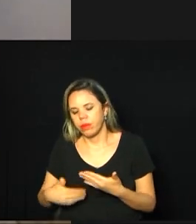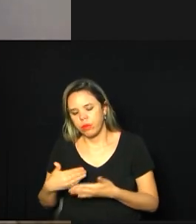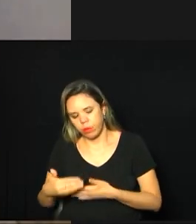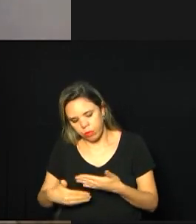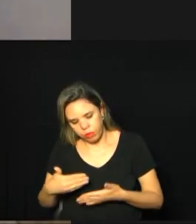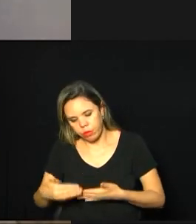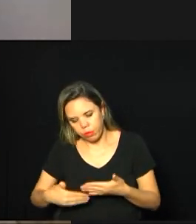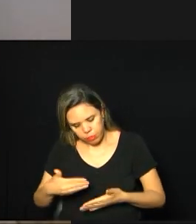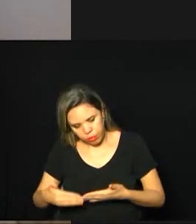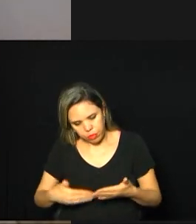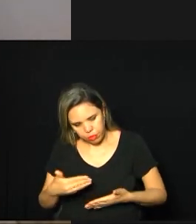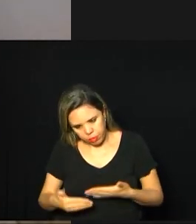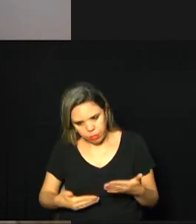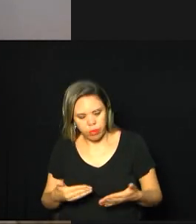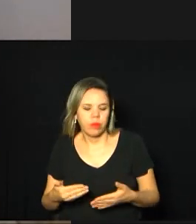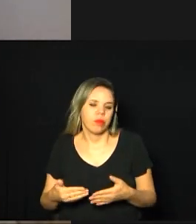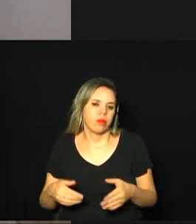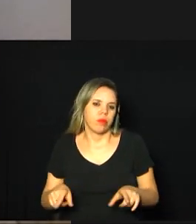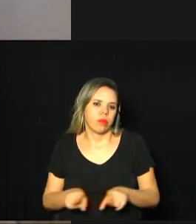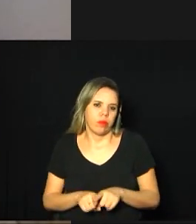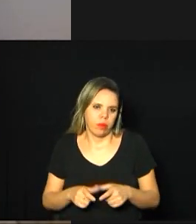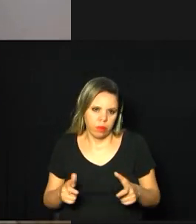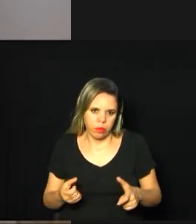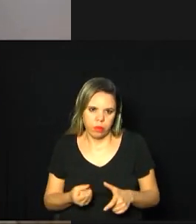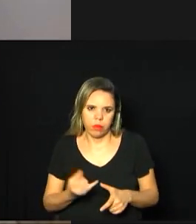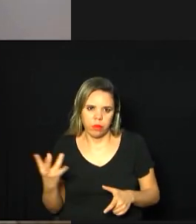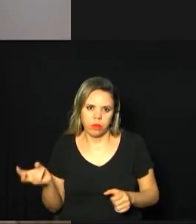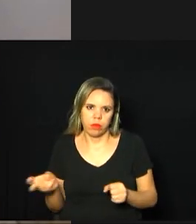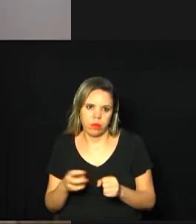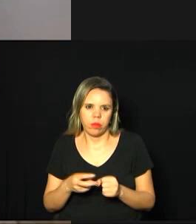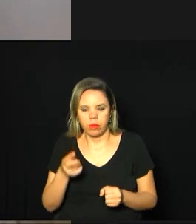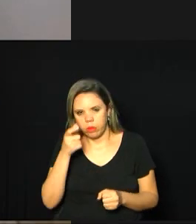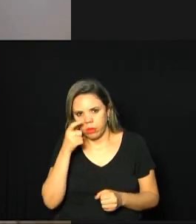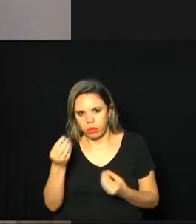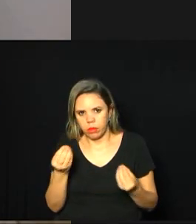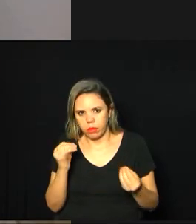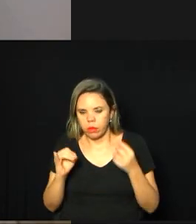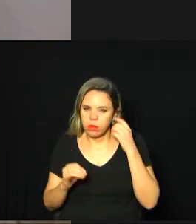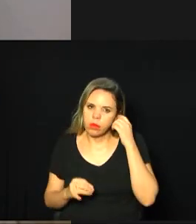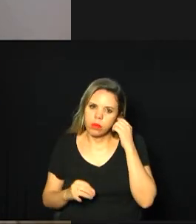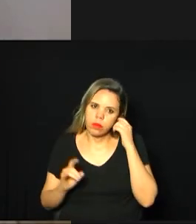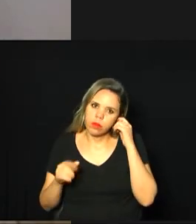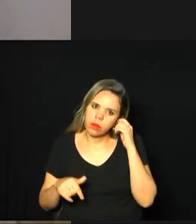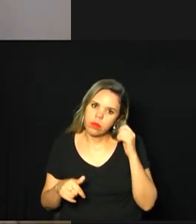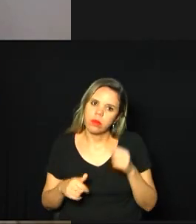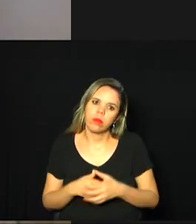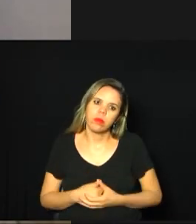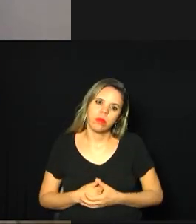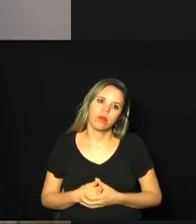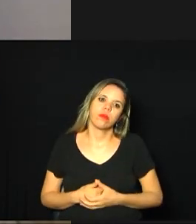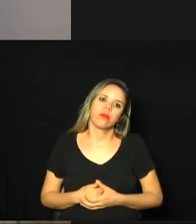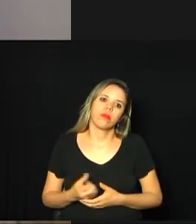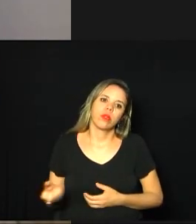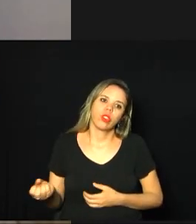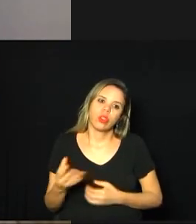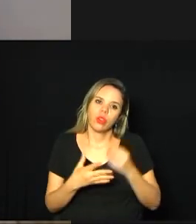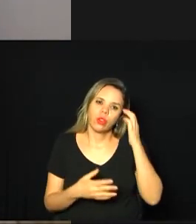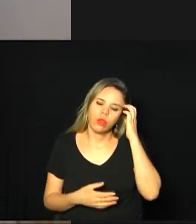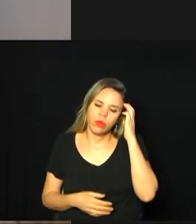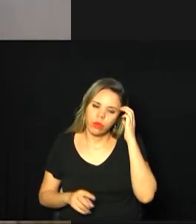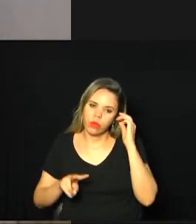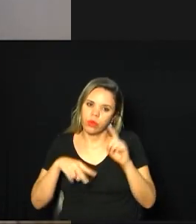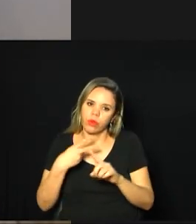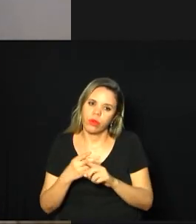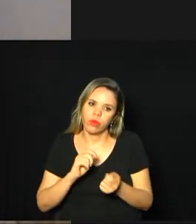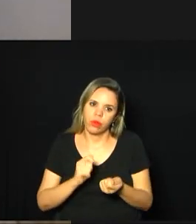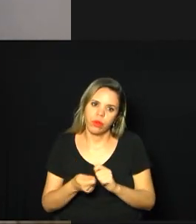de vírus e para ver se são novas variantes, se são mutações ou se a